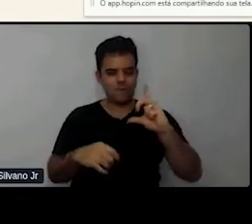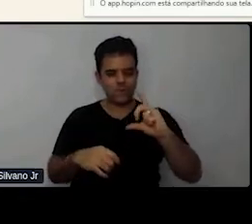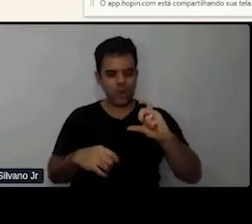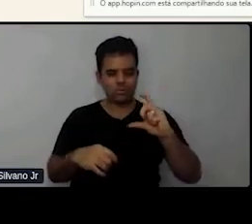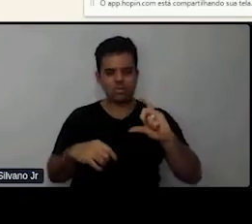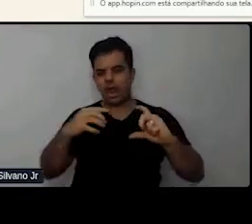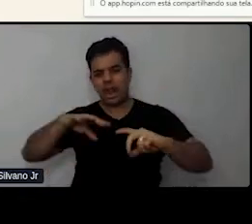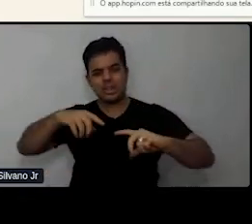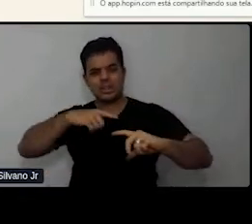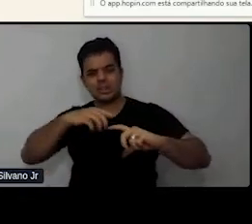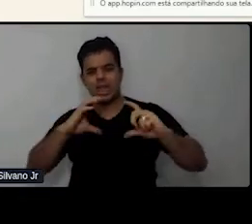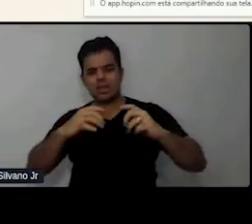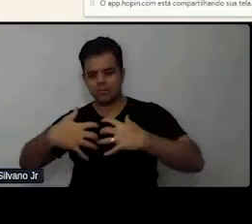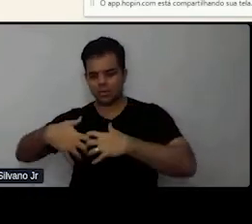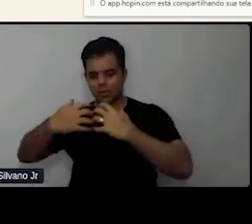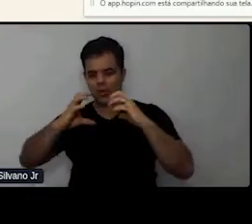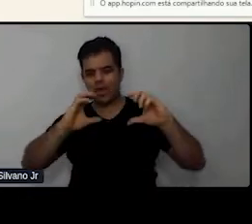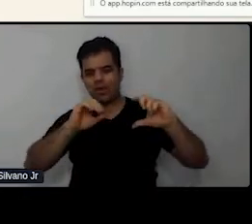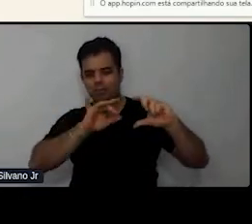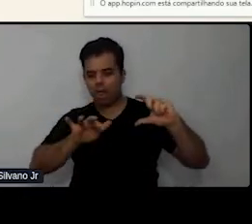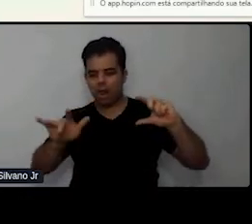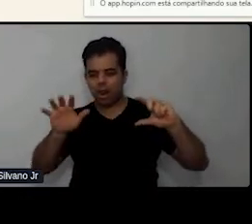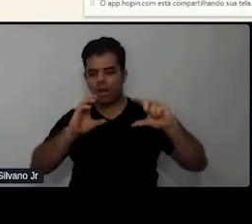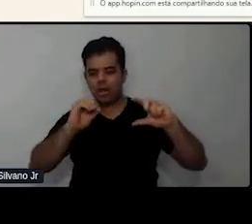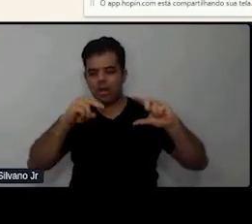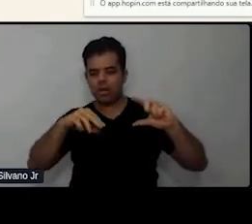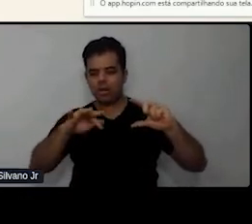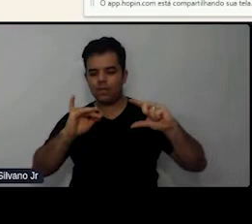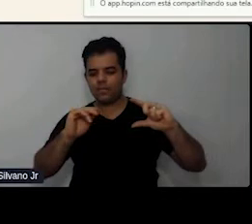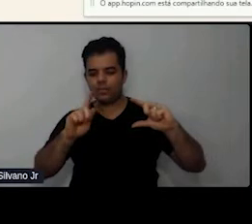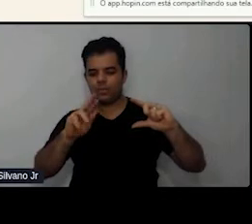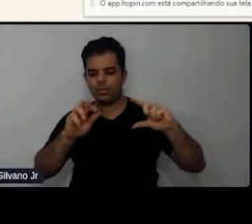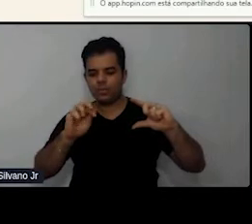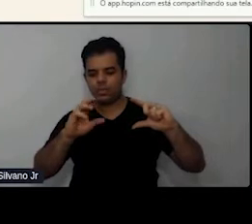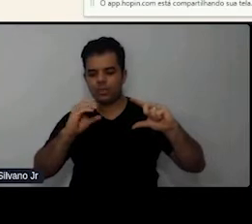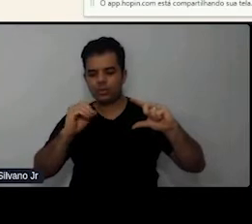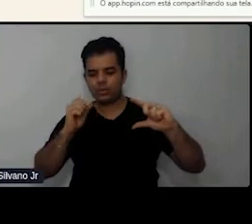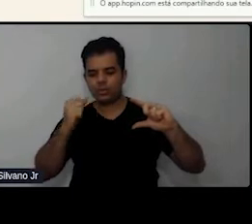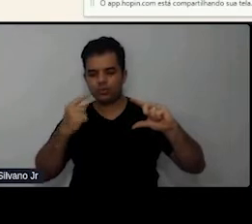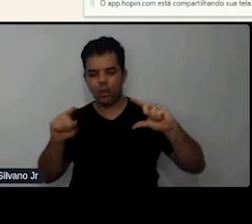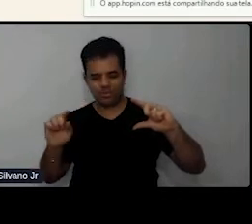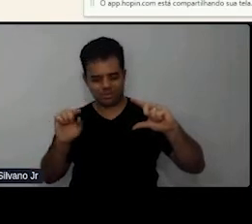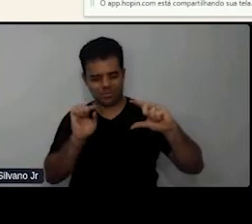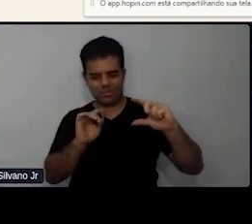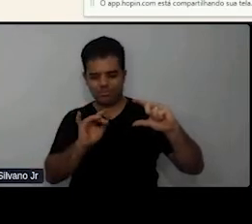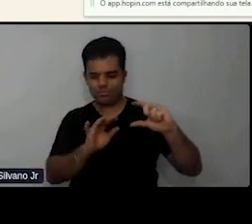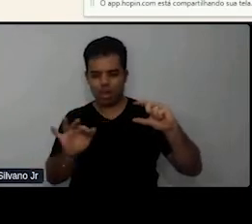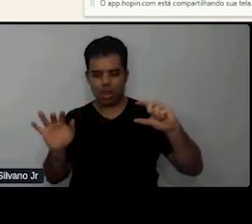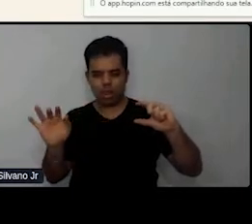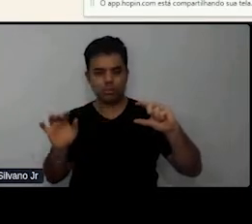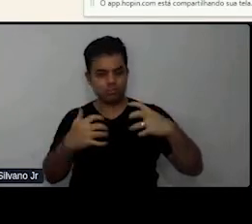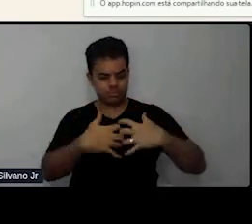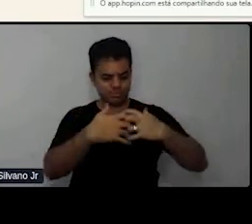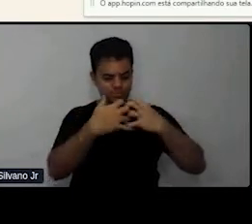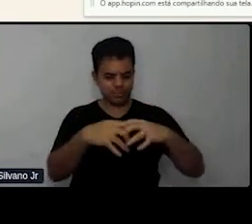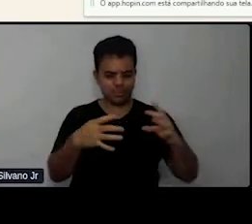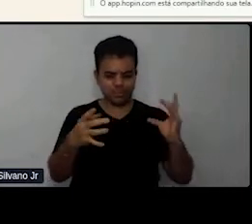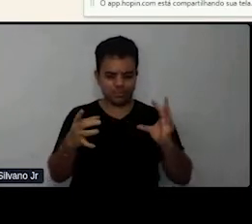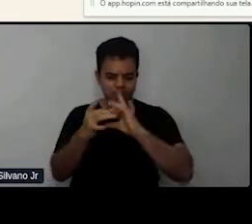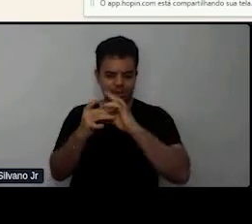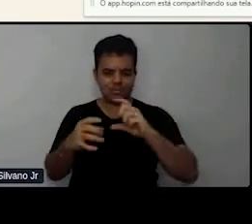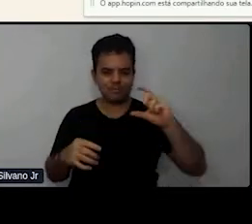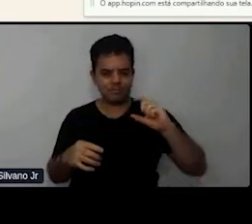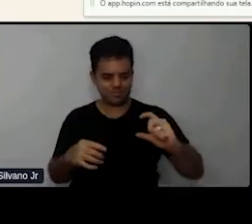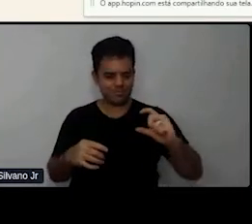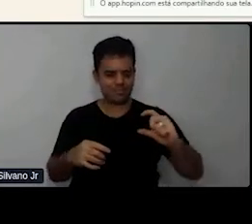configurações, ou algum outro termo que a gente precise ali para dizer que é possível fazer alguma alteração. Geralmente,